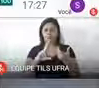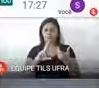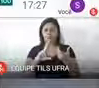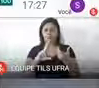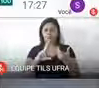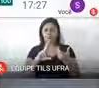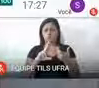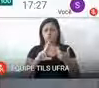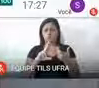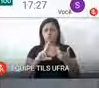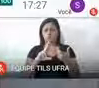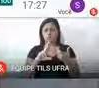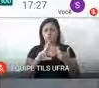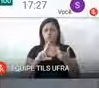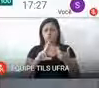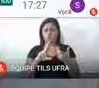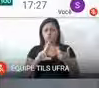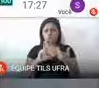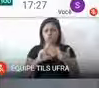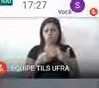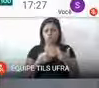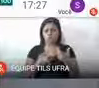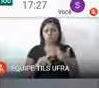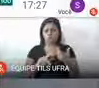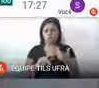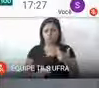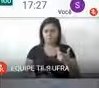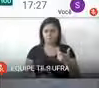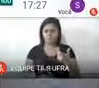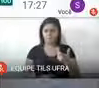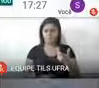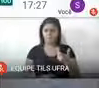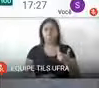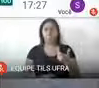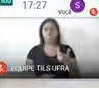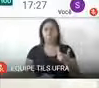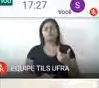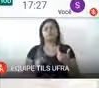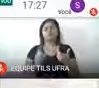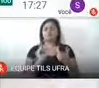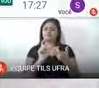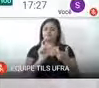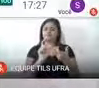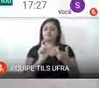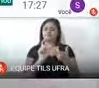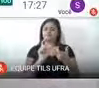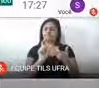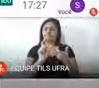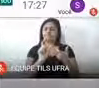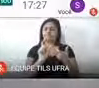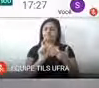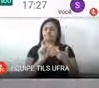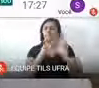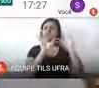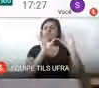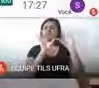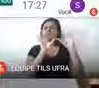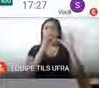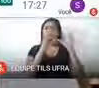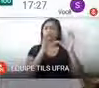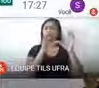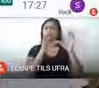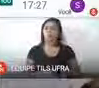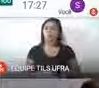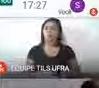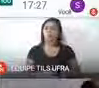todas essas lexias acontecem aí nessas três comunidades quilombolas estudadas